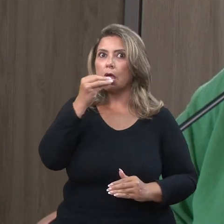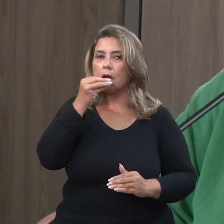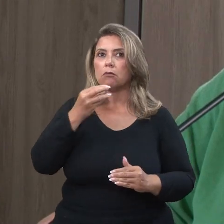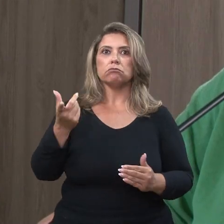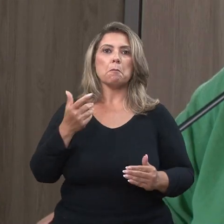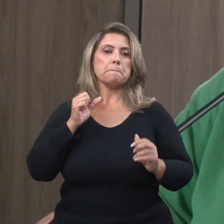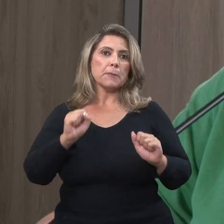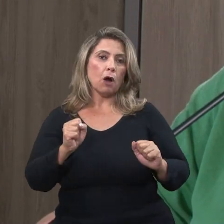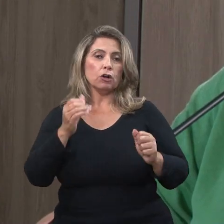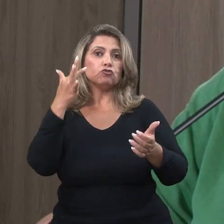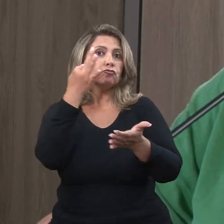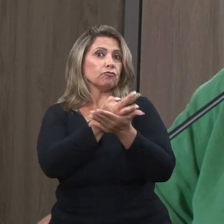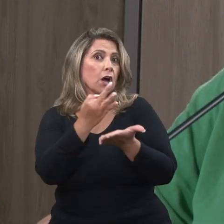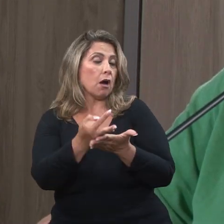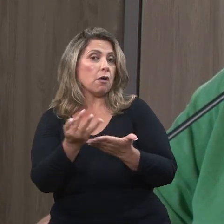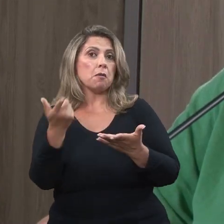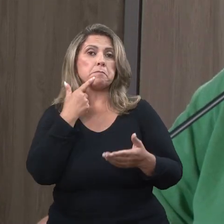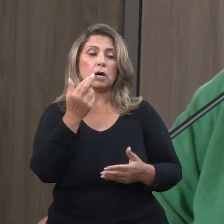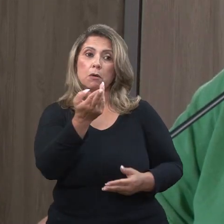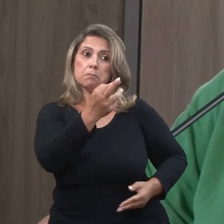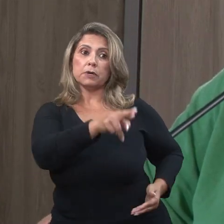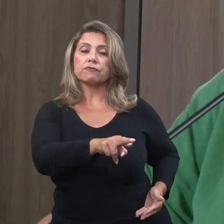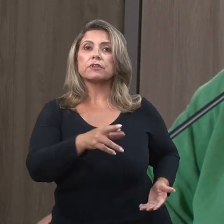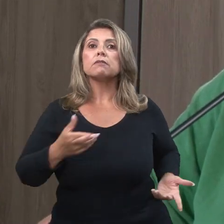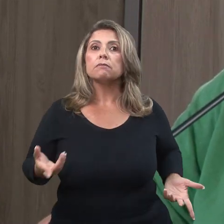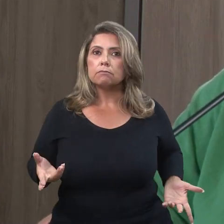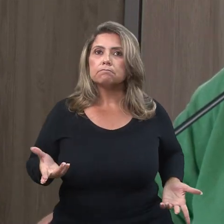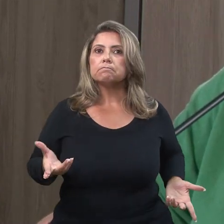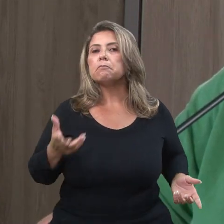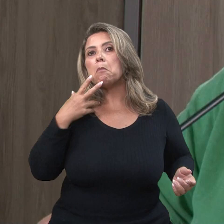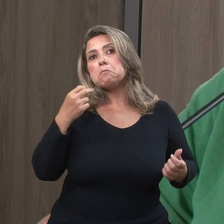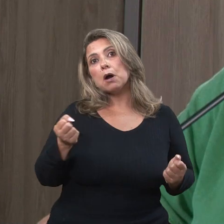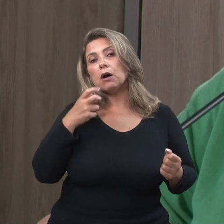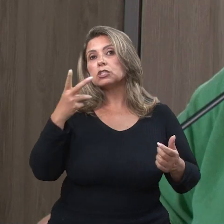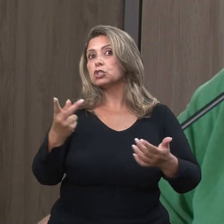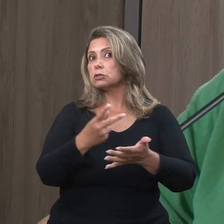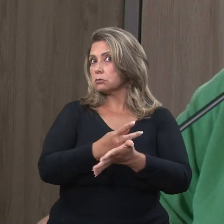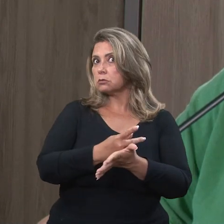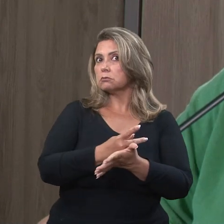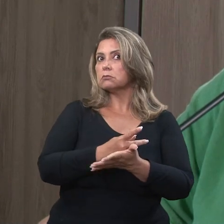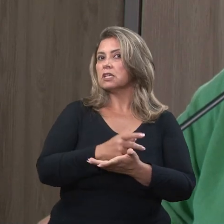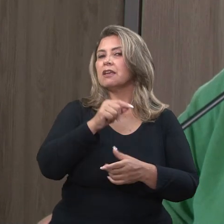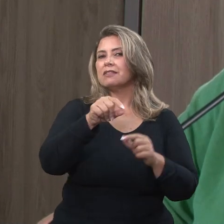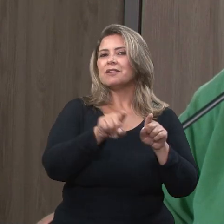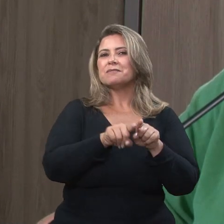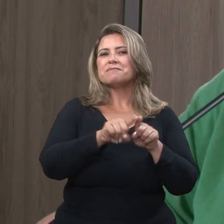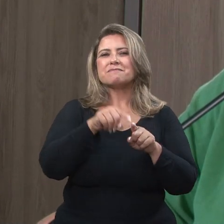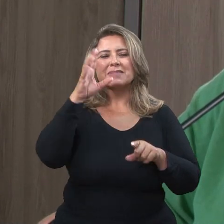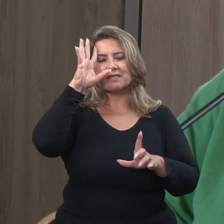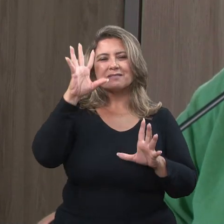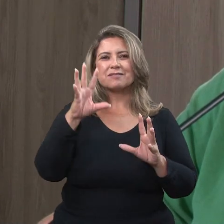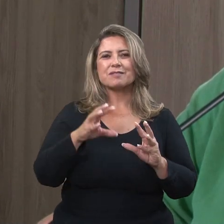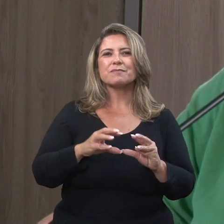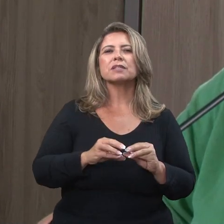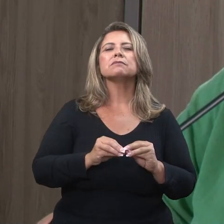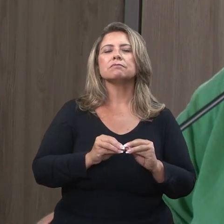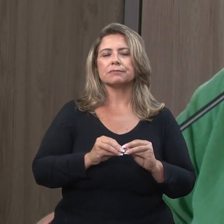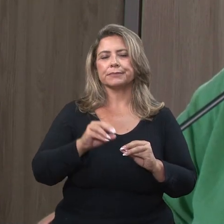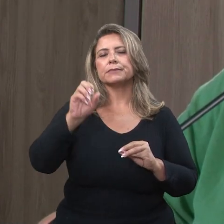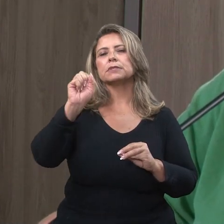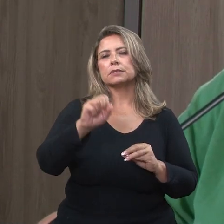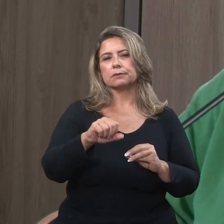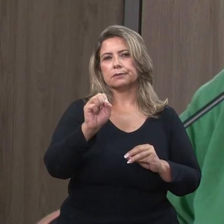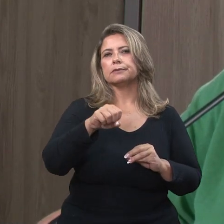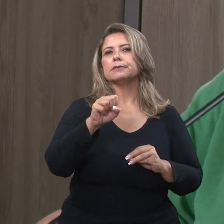uma falta, pode fazer uma repreensão em sala de aula. Então, essas questões podem sim